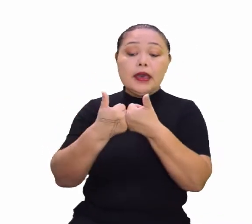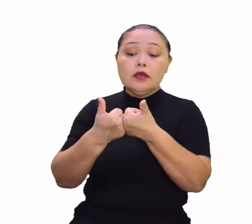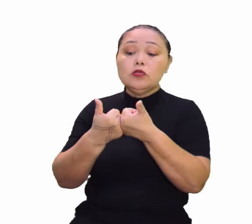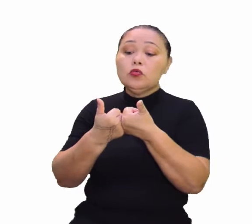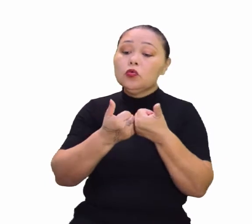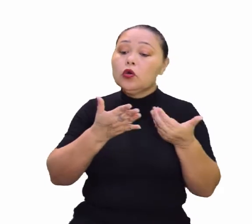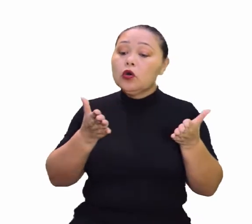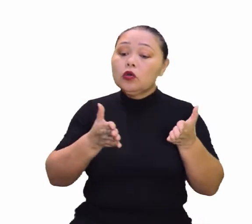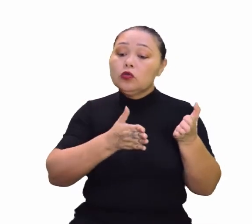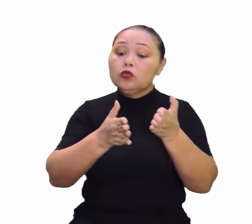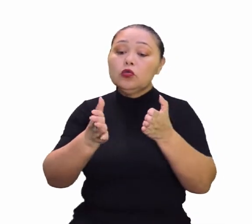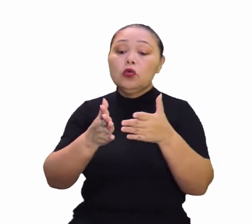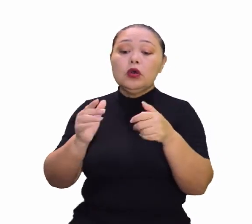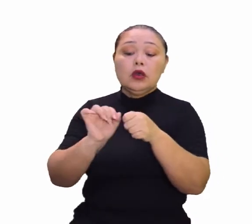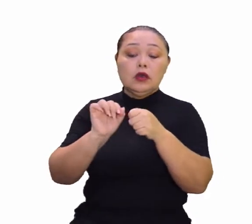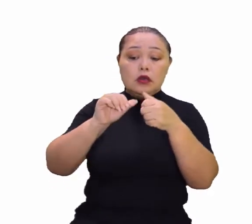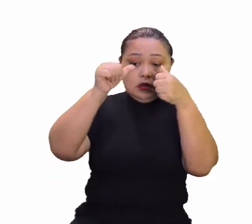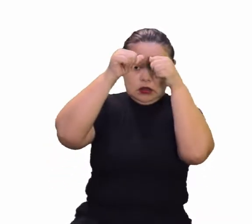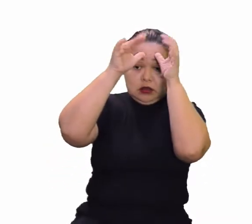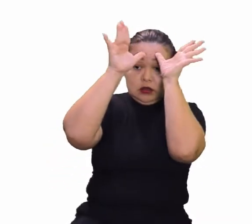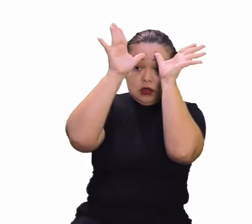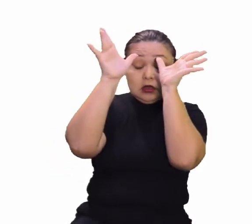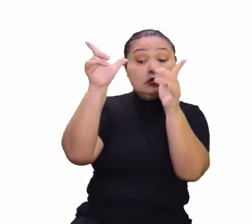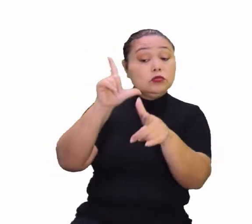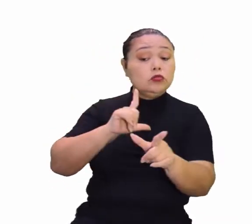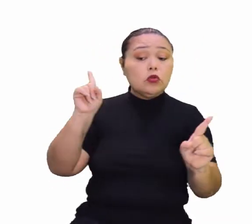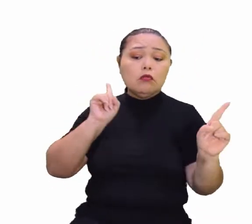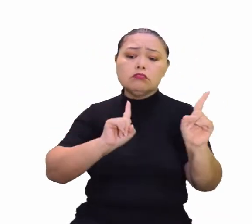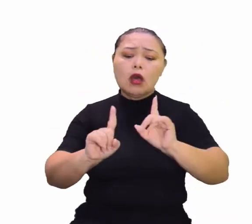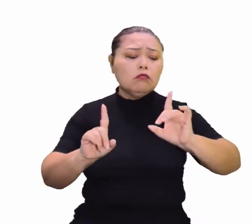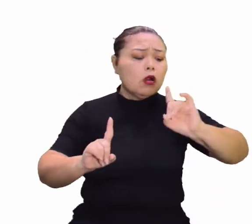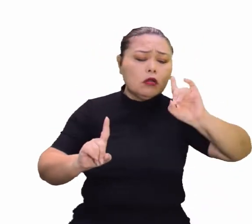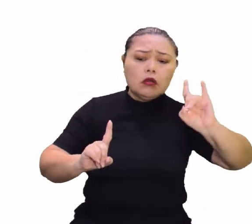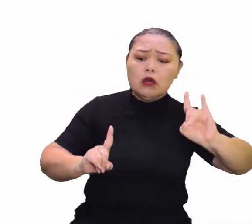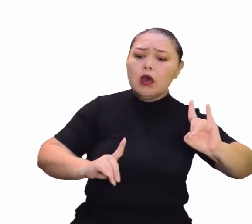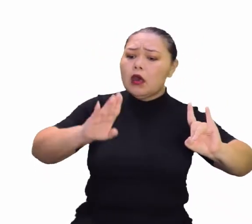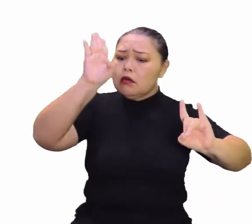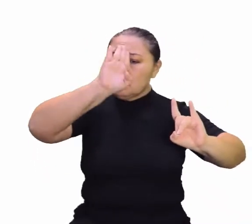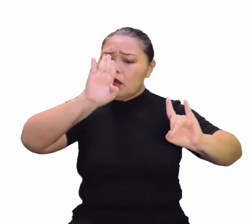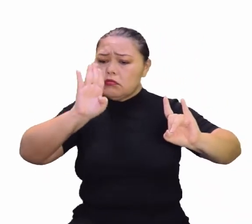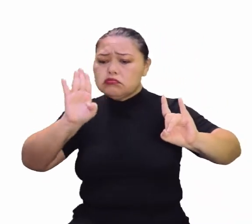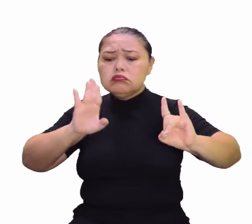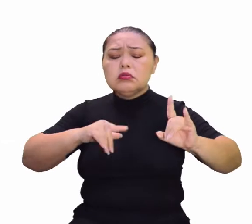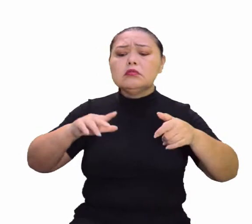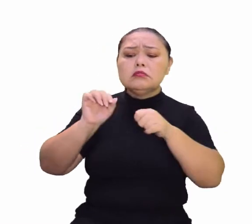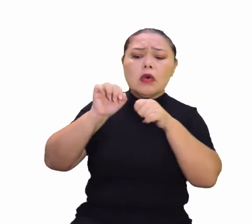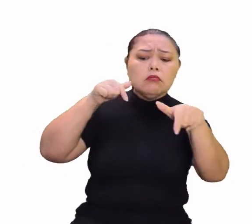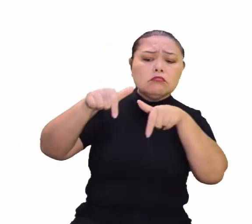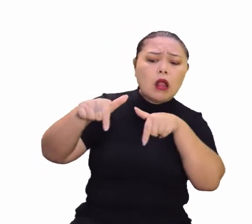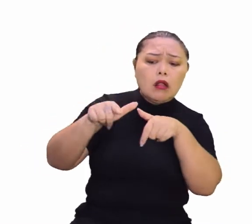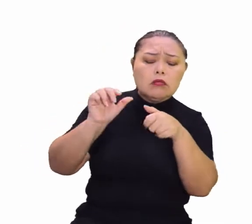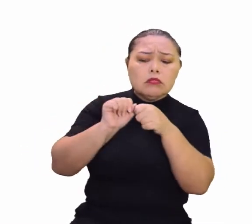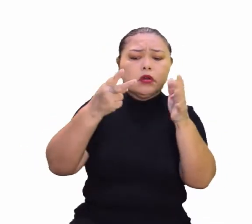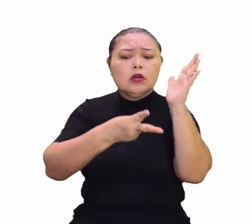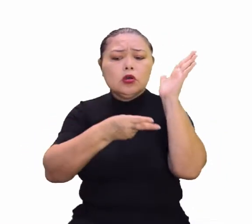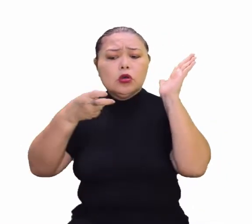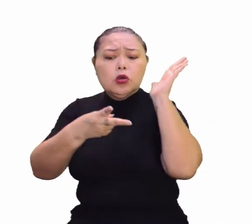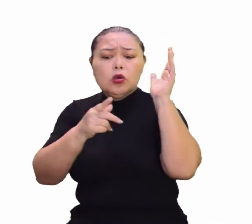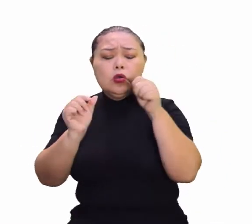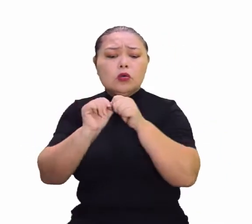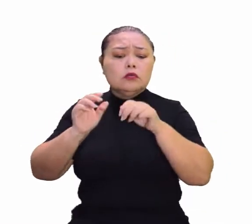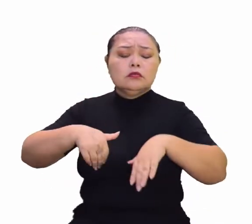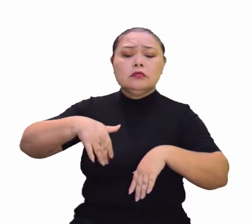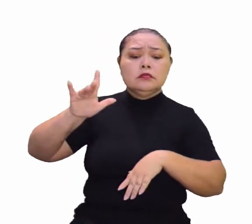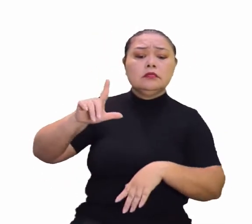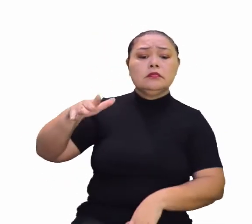Acre, tinha uma grande quantidade de brasileiros e bolivianos trabalhando aí no ciclo da borracha, extraindo borracha mais